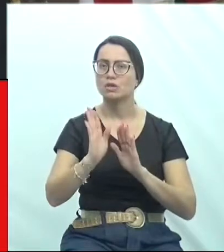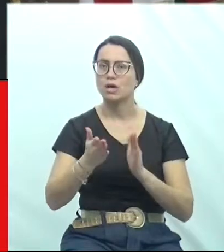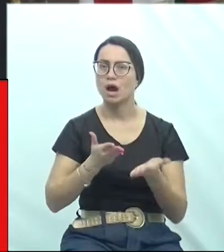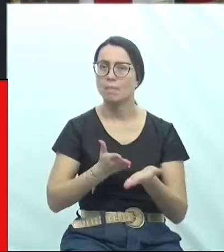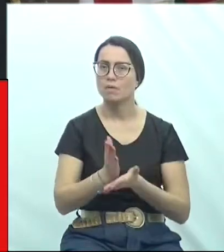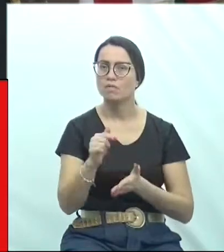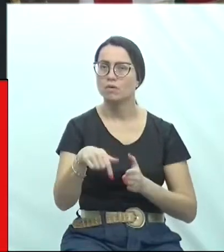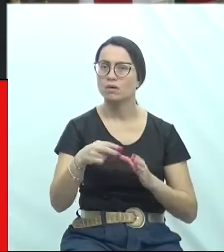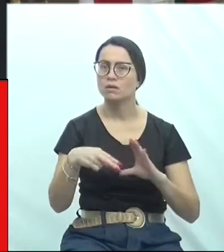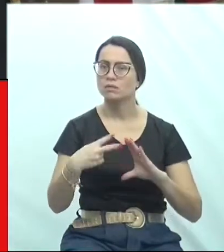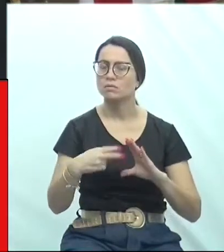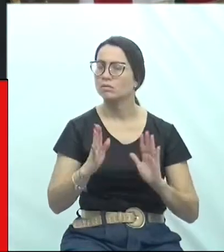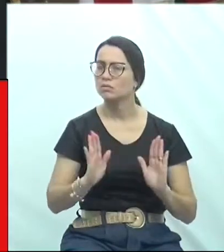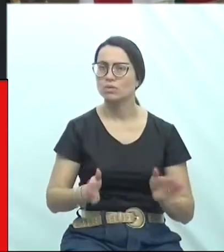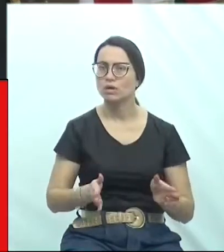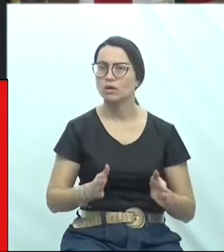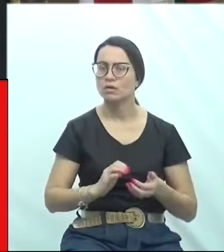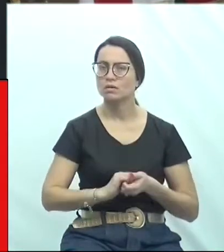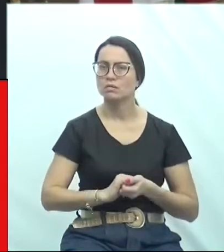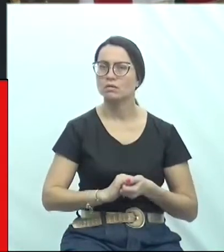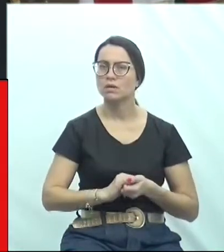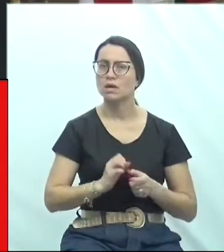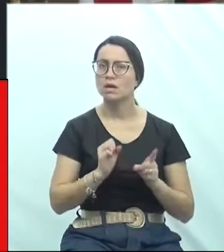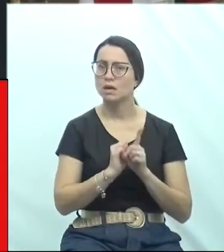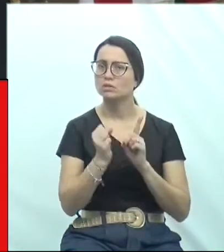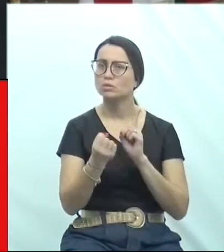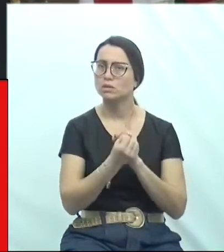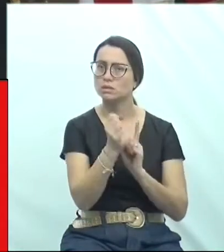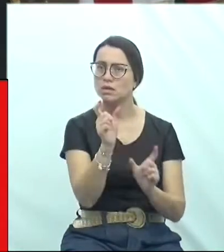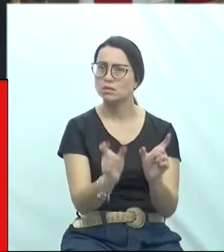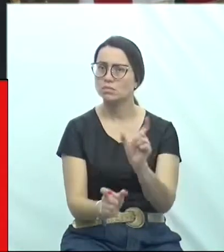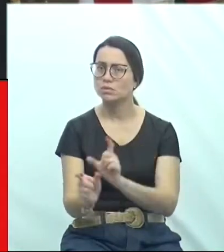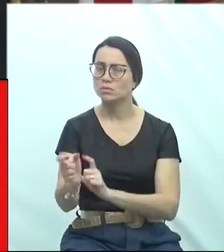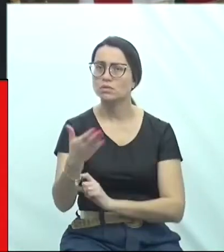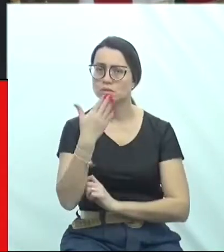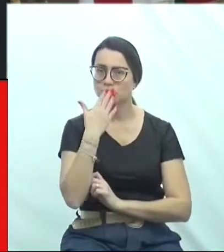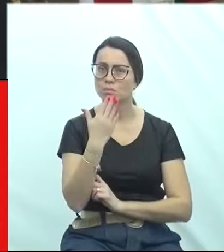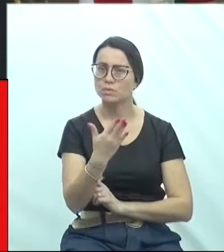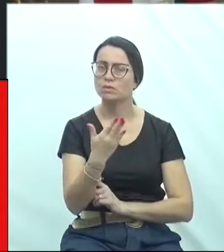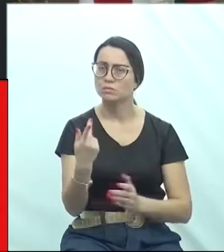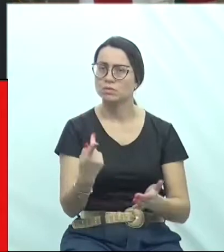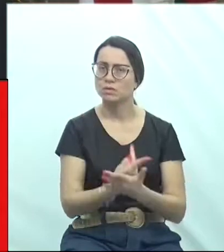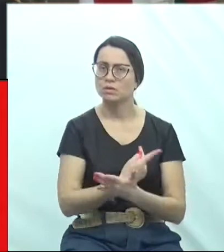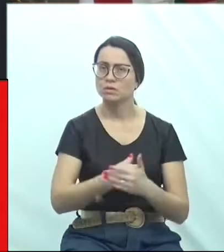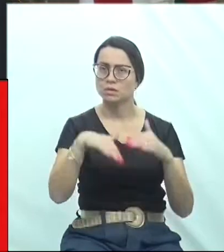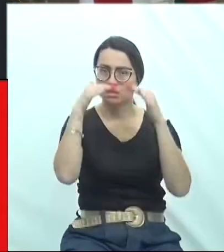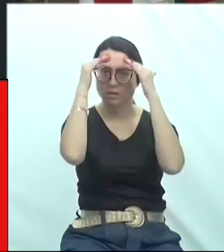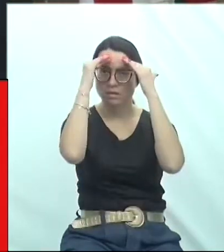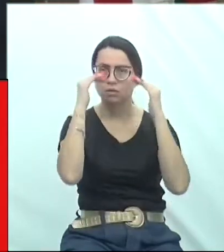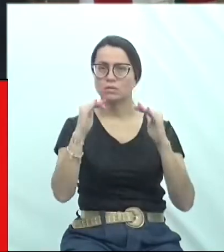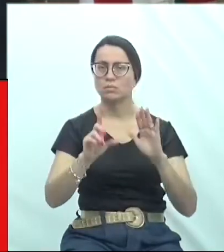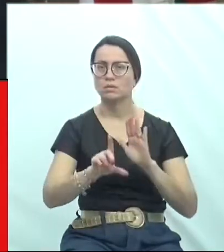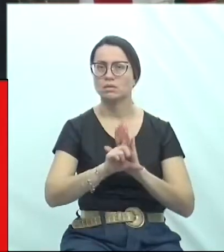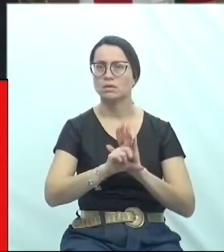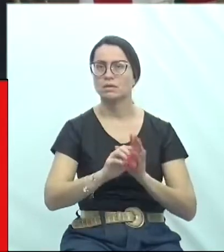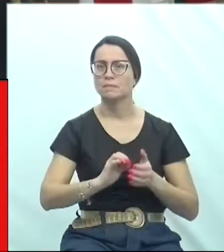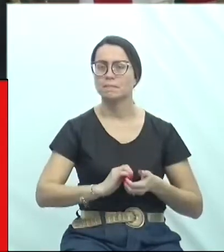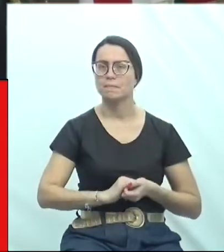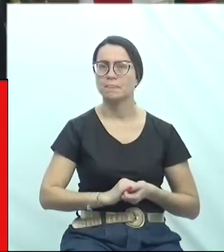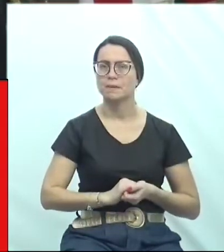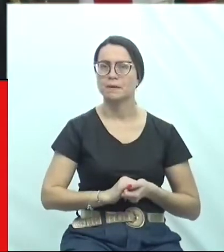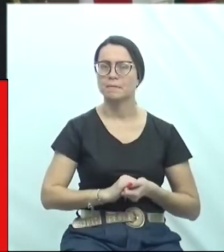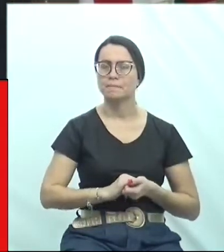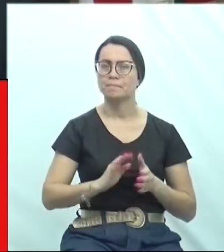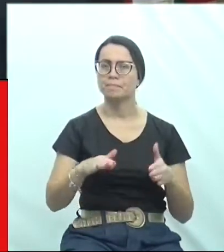uma cobrança da sociedade criciumense, o ar dentro da rede da Casan. Ficam